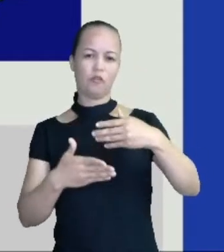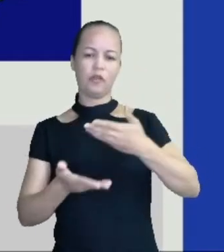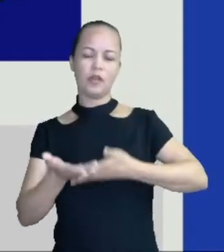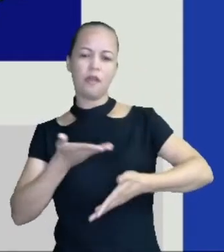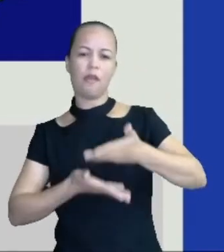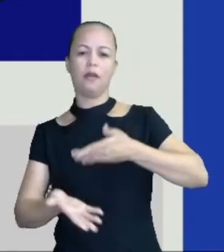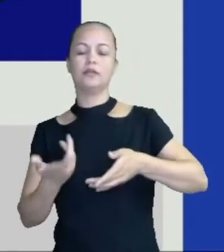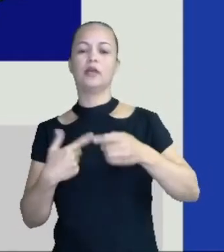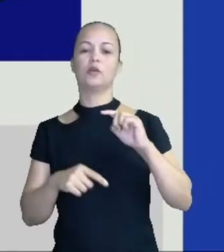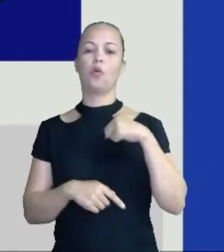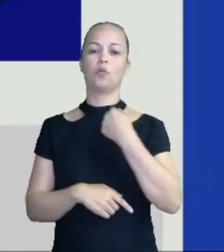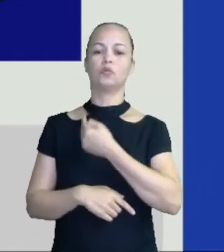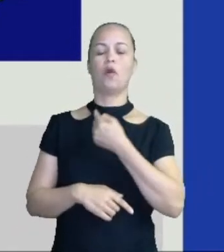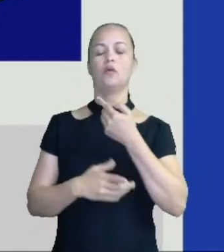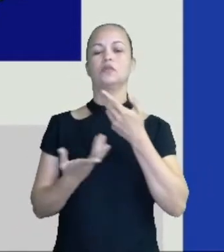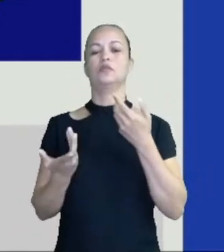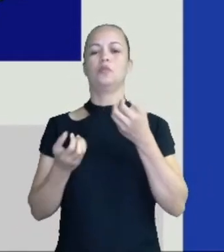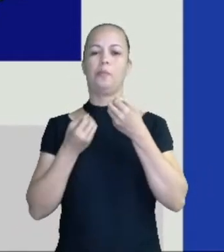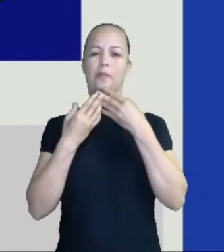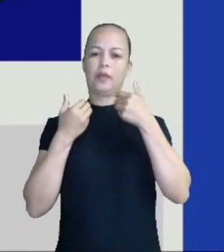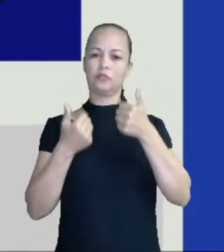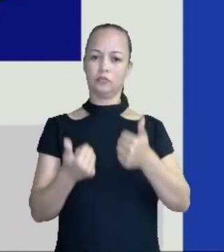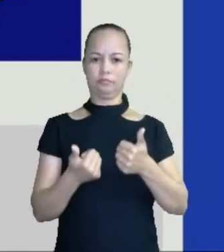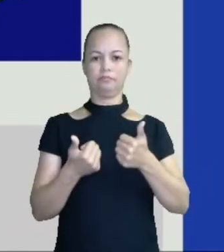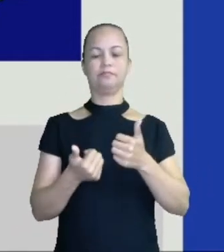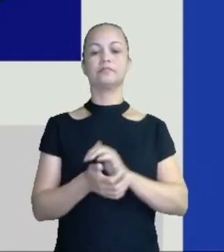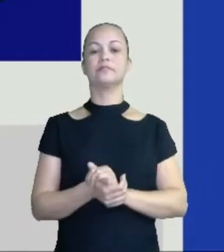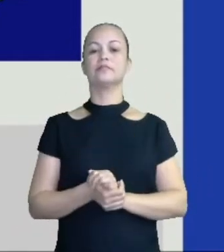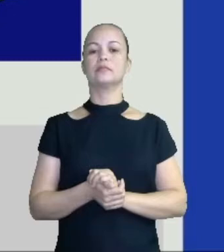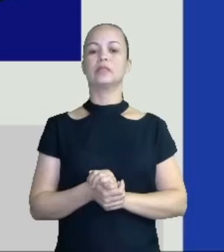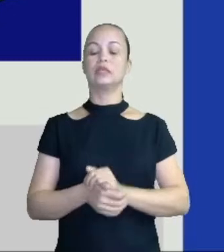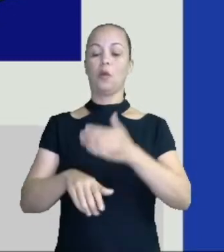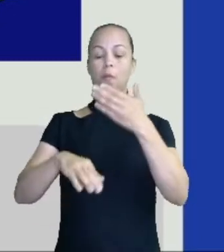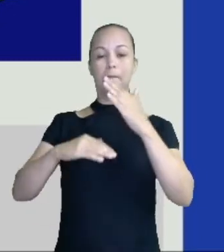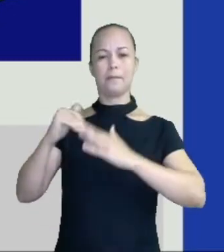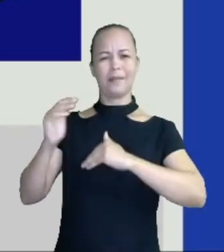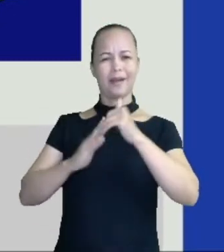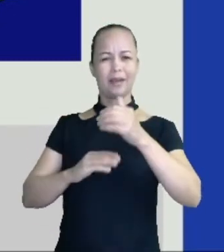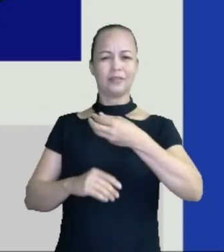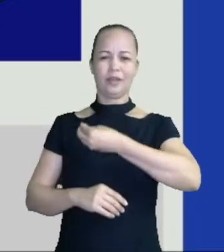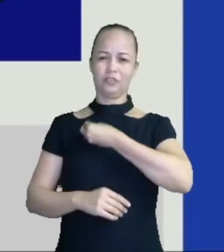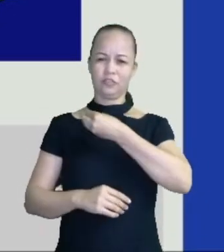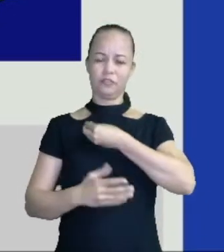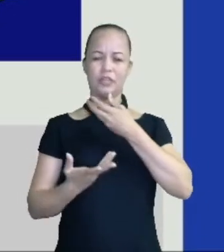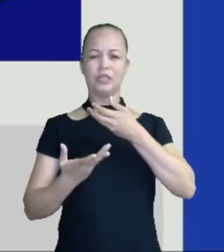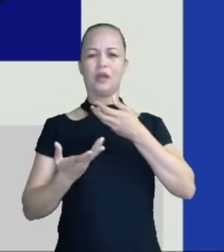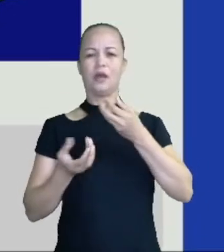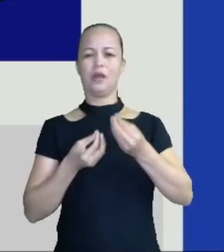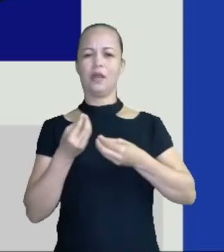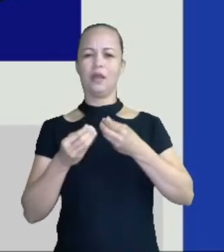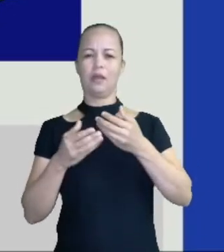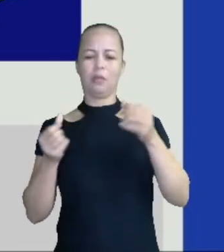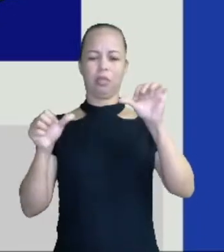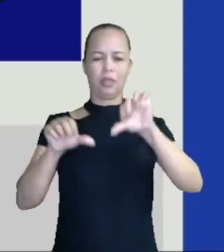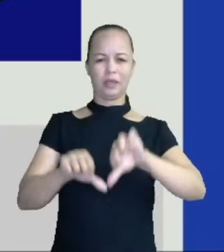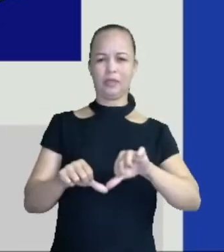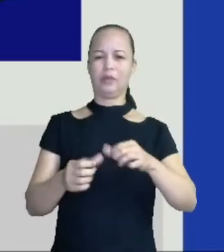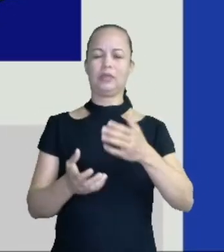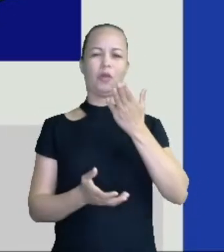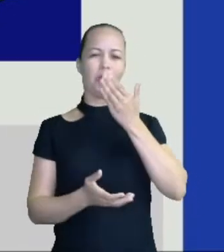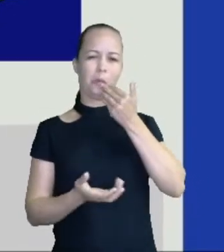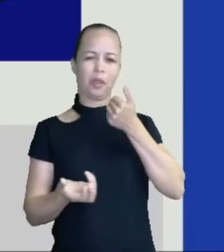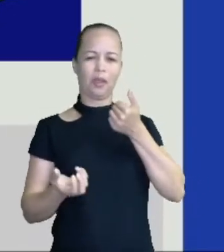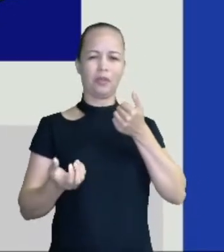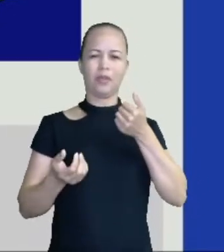o nosso bem-estar? Portanto, práticas de vidas inadequadas, como, por exemplo, a alimentação inadequada,